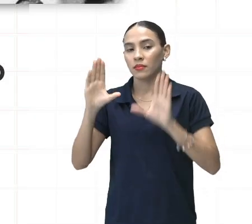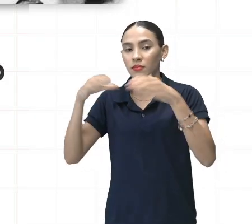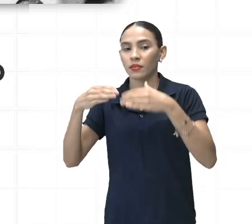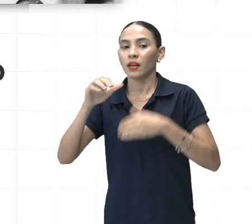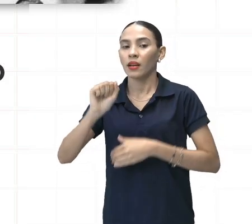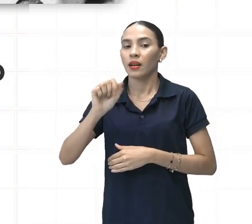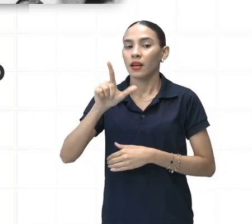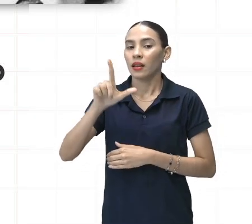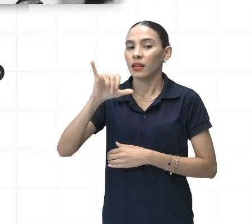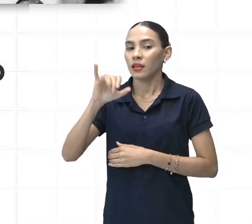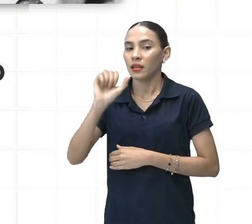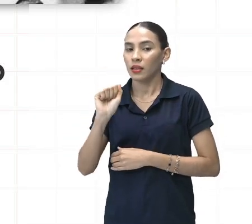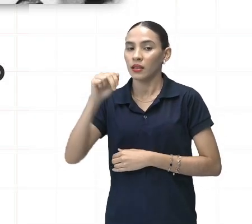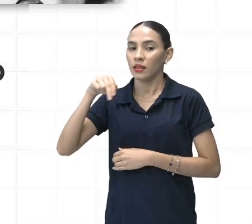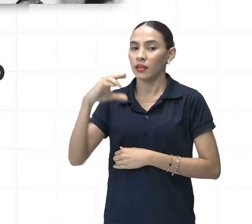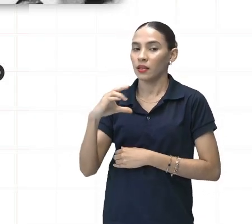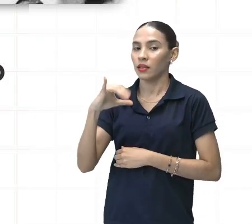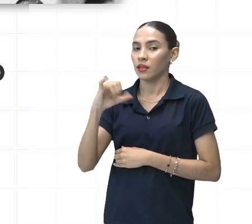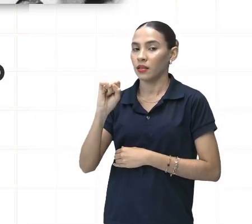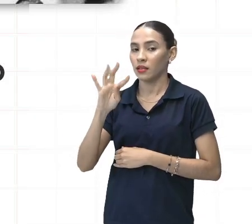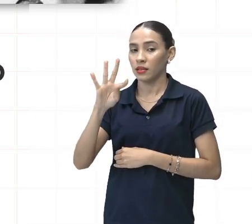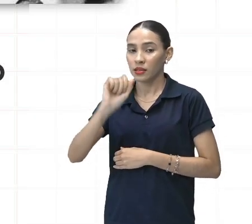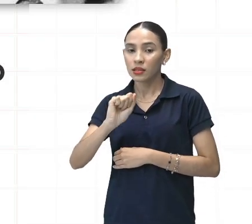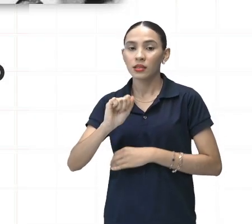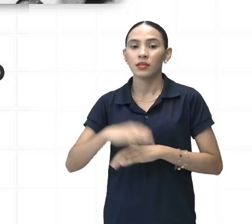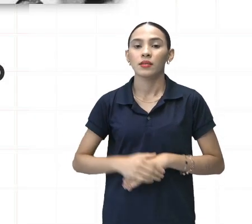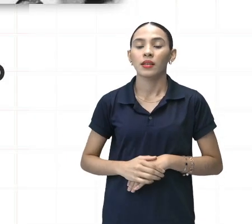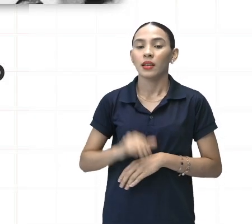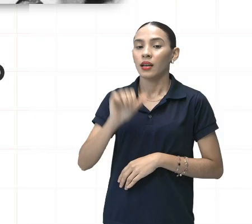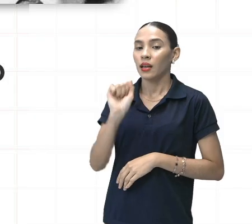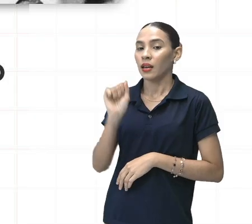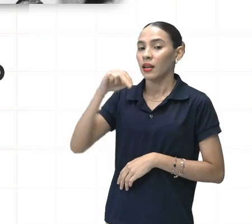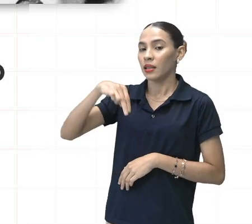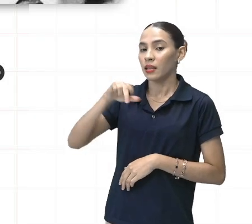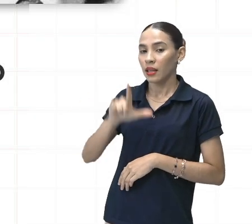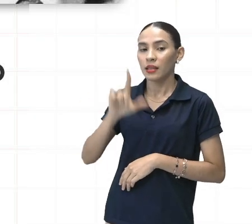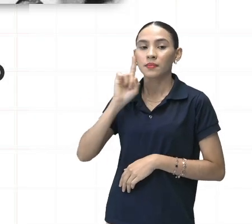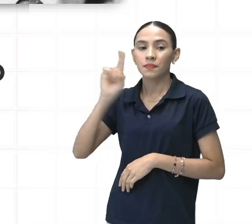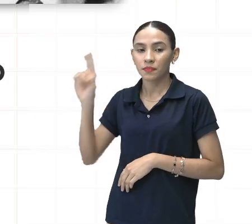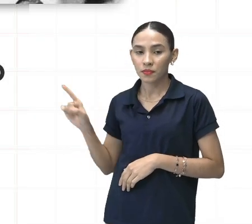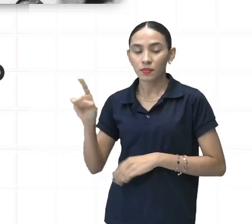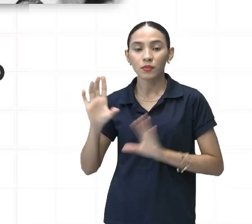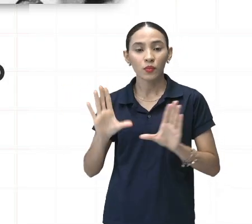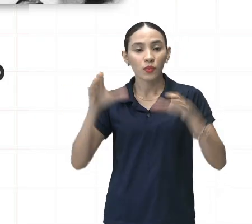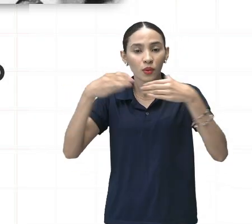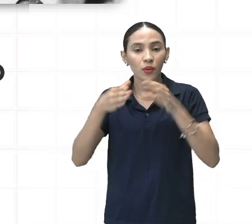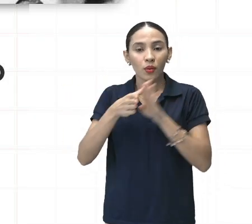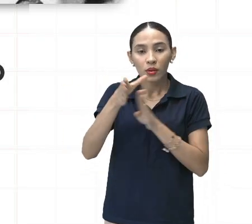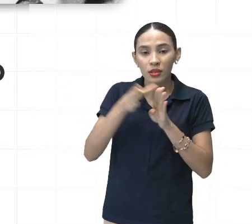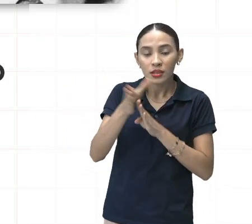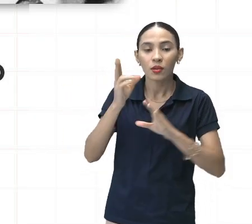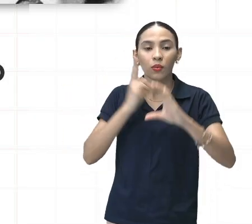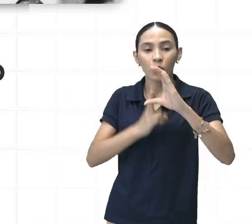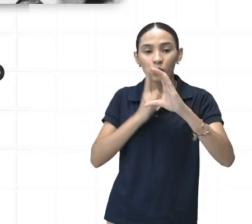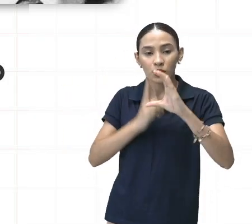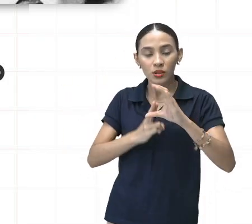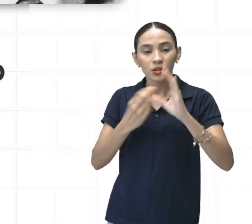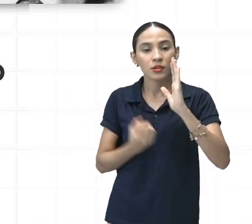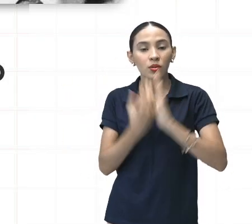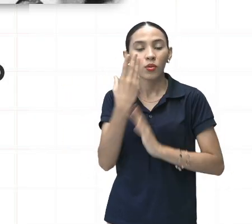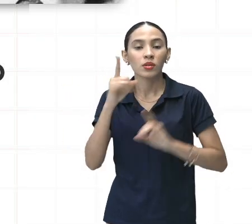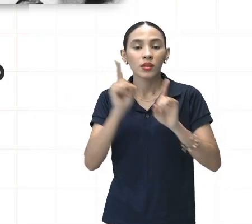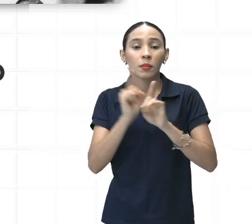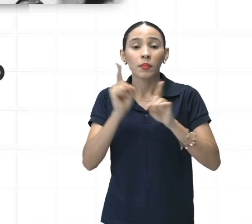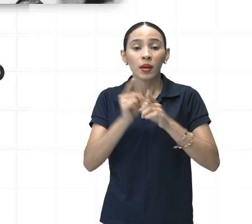os aliancistas. Aliança Libertadora Nacional, a ANL, grupo de orientação comunista que